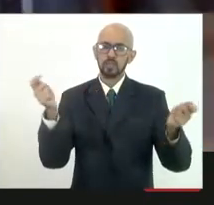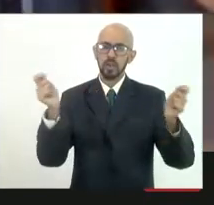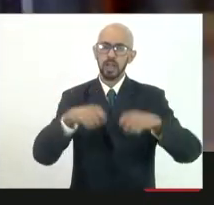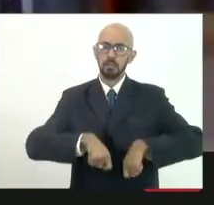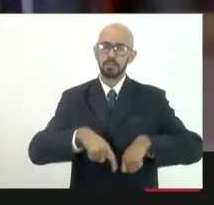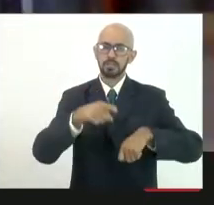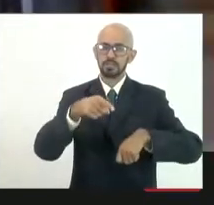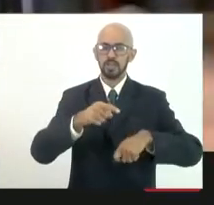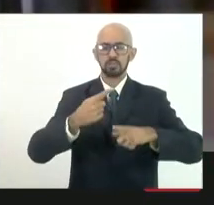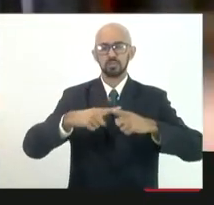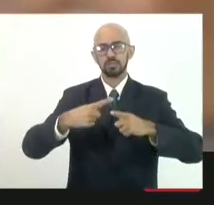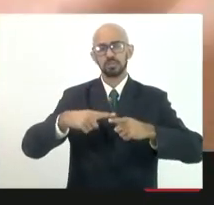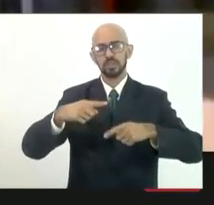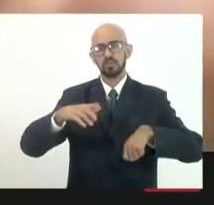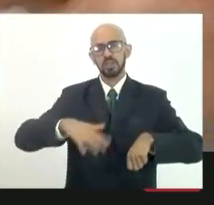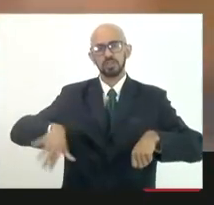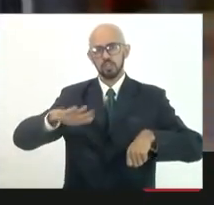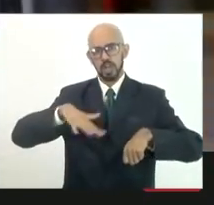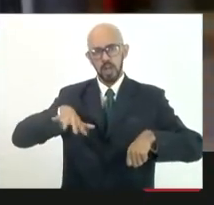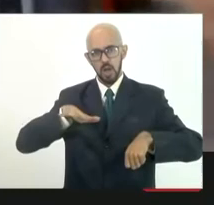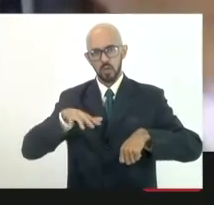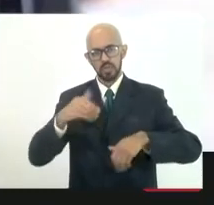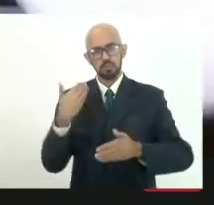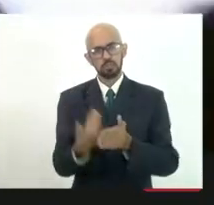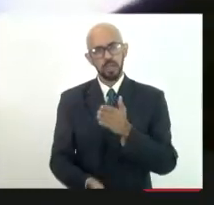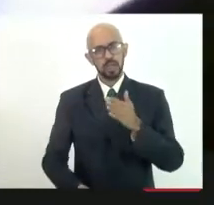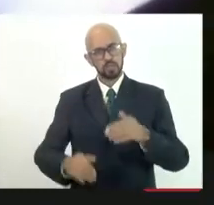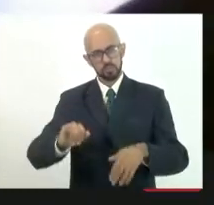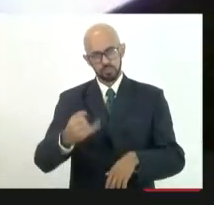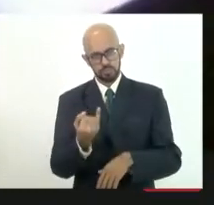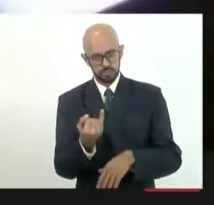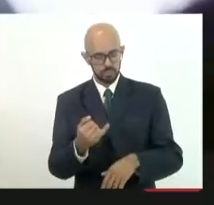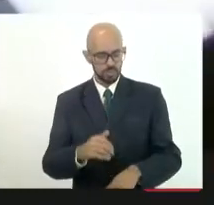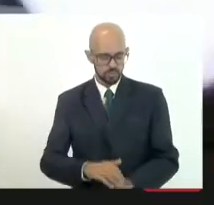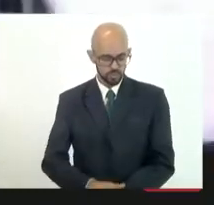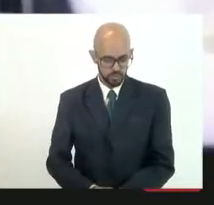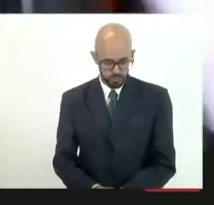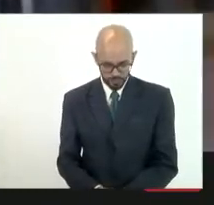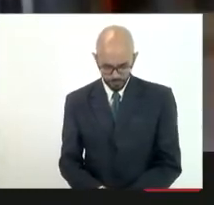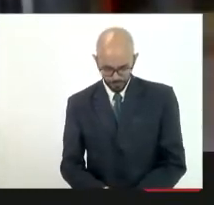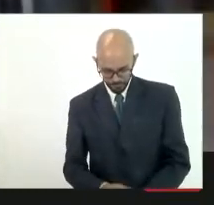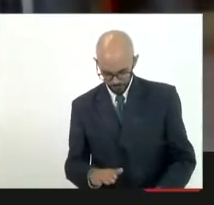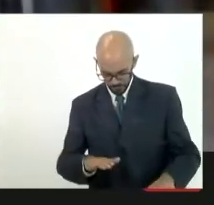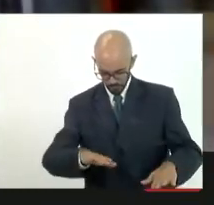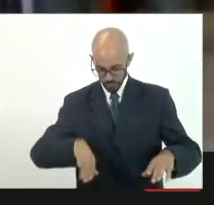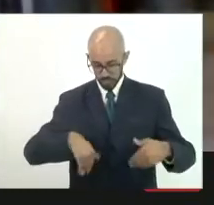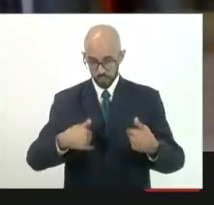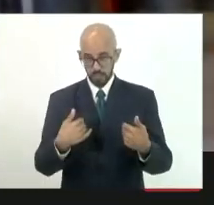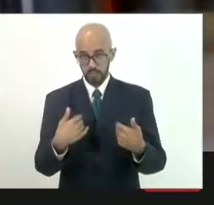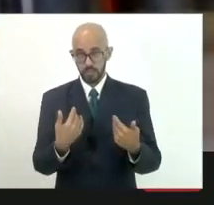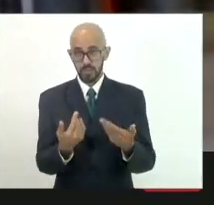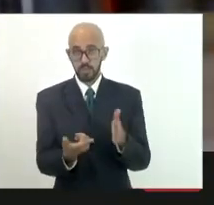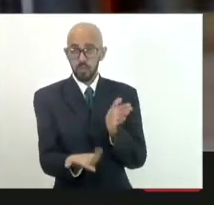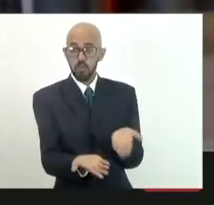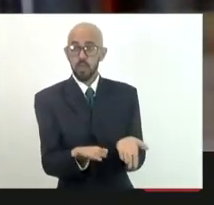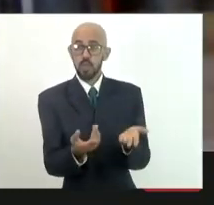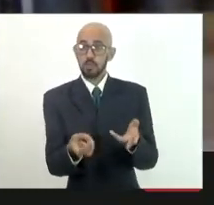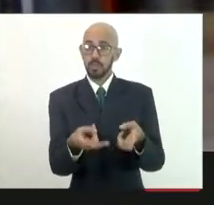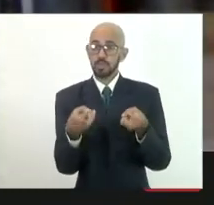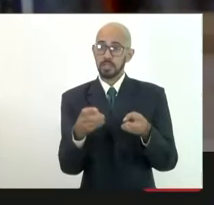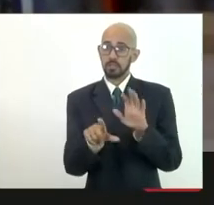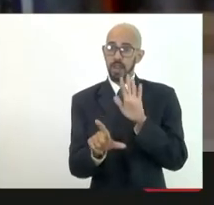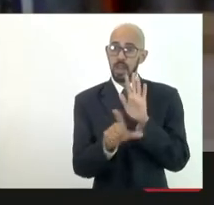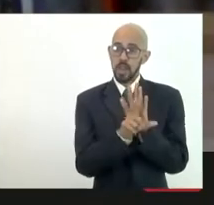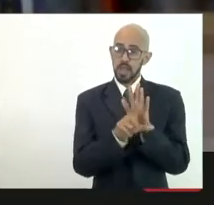muito genérica, e a gente perde oportunidades. A gente perde oportunidades. Eu vejo aqui na legislação